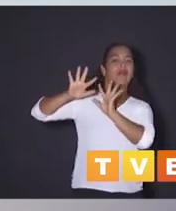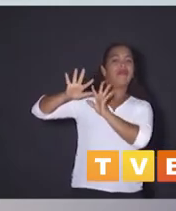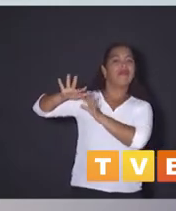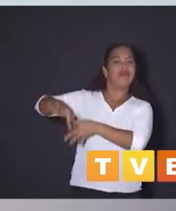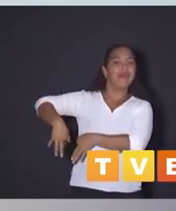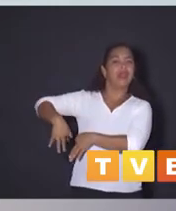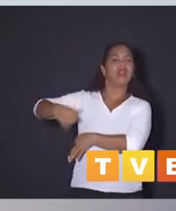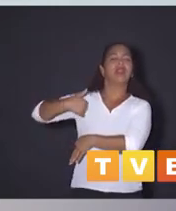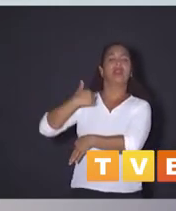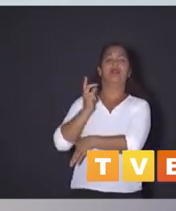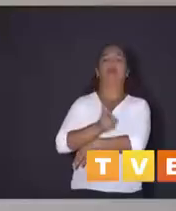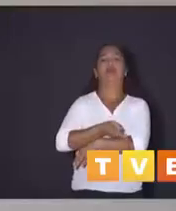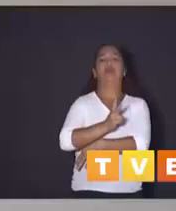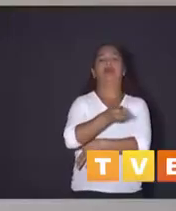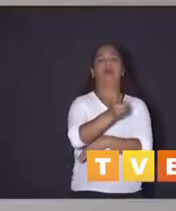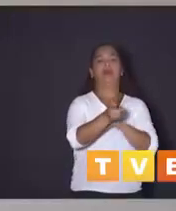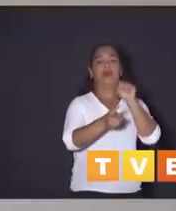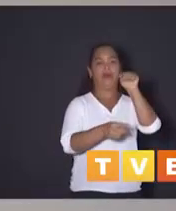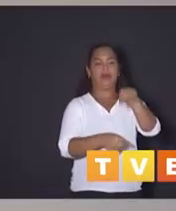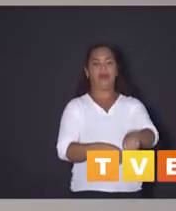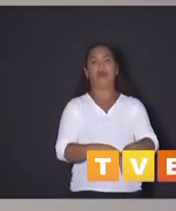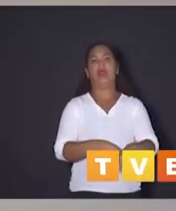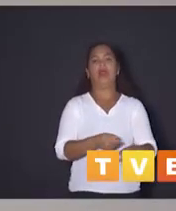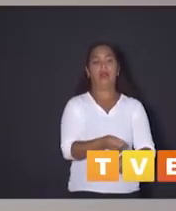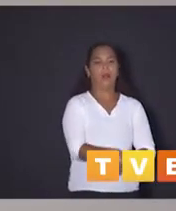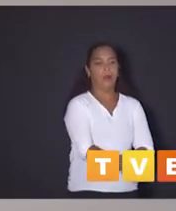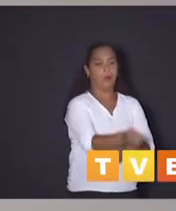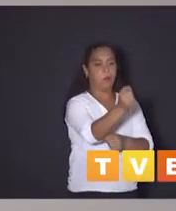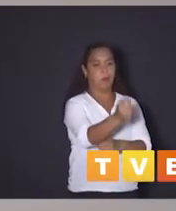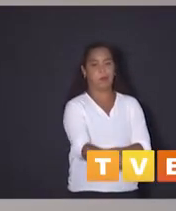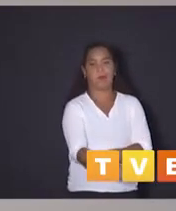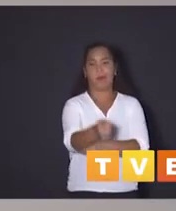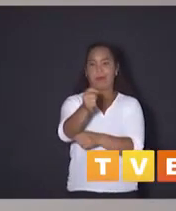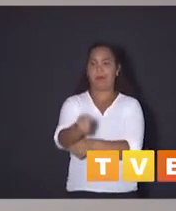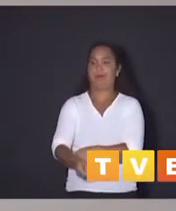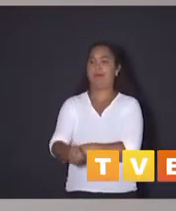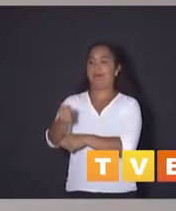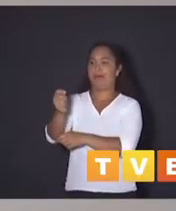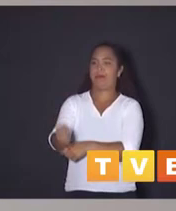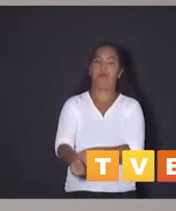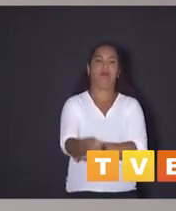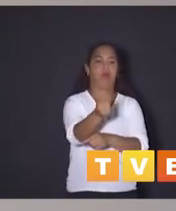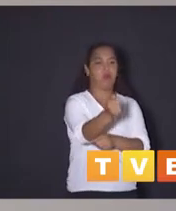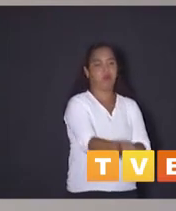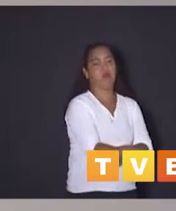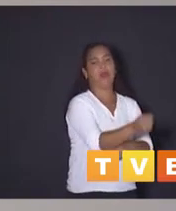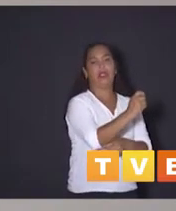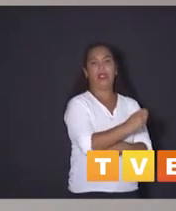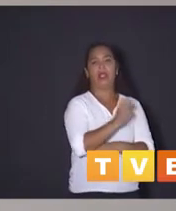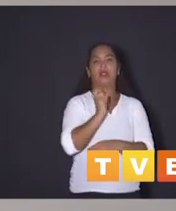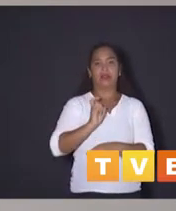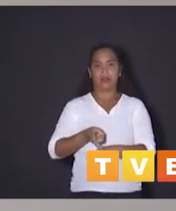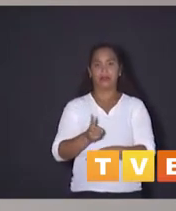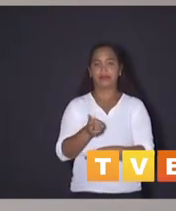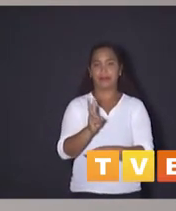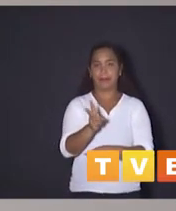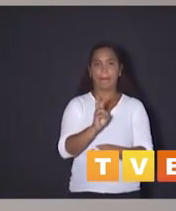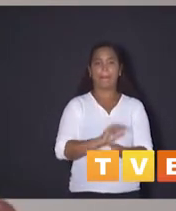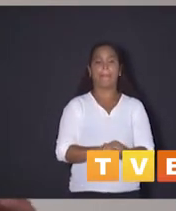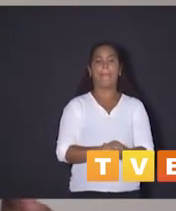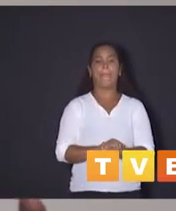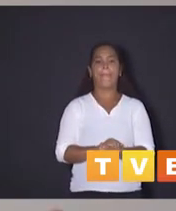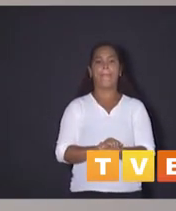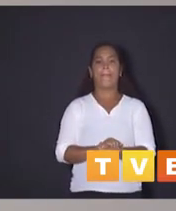continua insistindo aqui na produção de alimentos utilizando vários vários l cílios vários pesticidas e vários suicidas